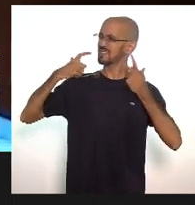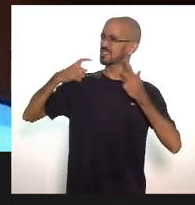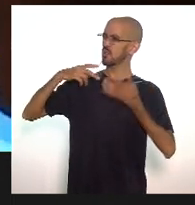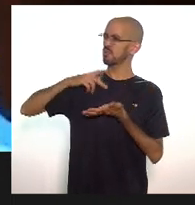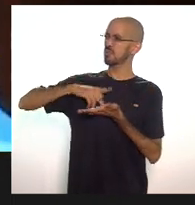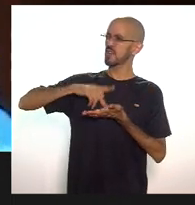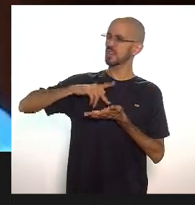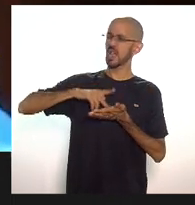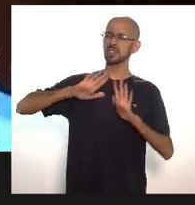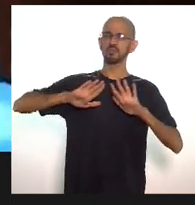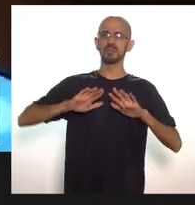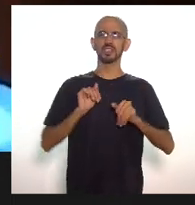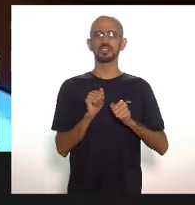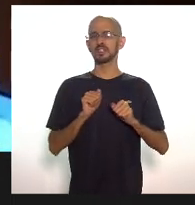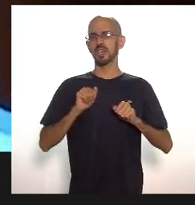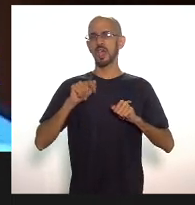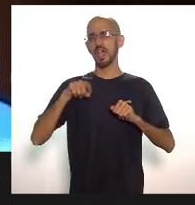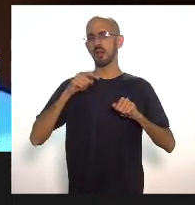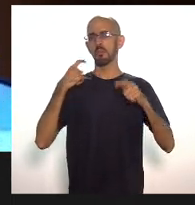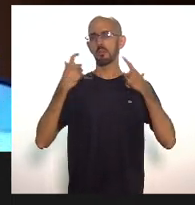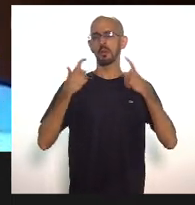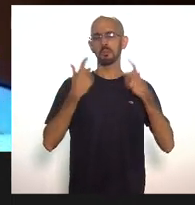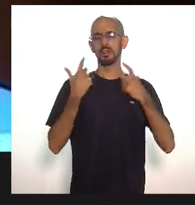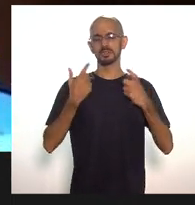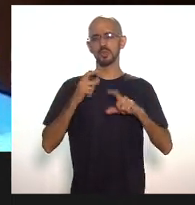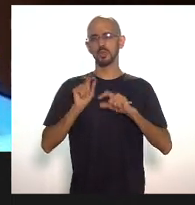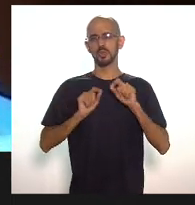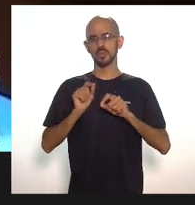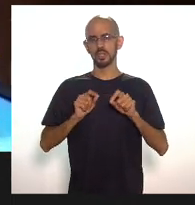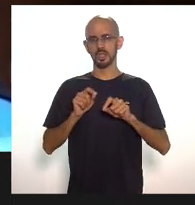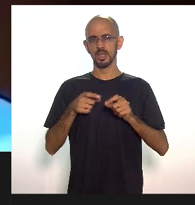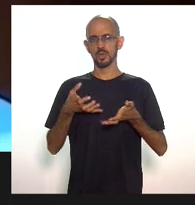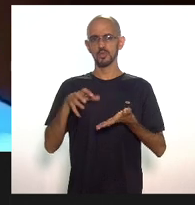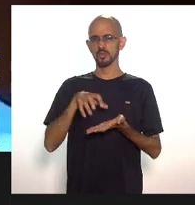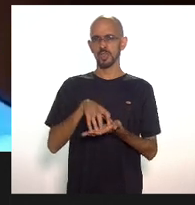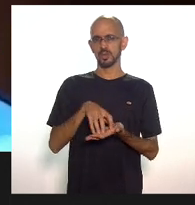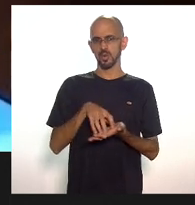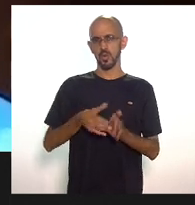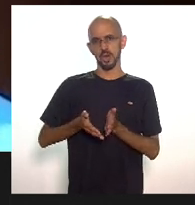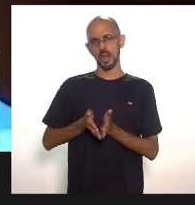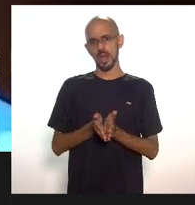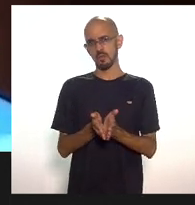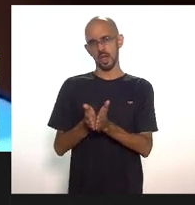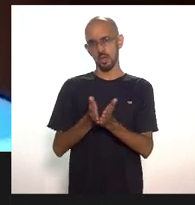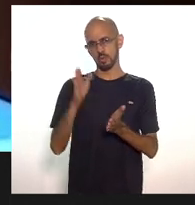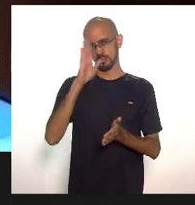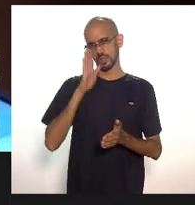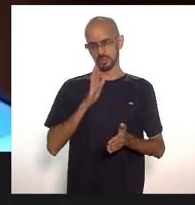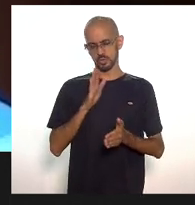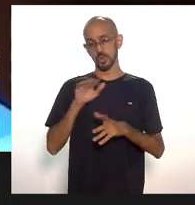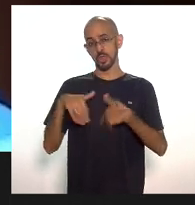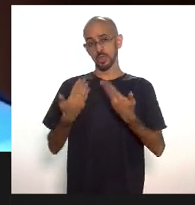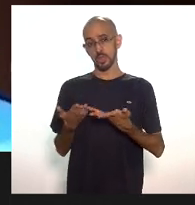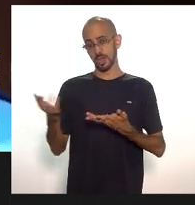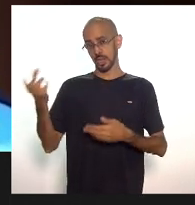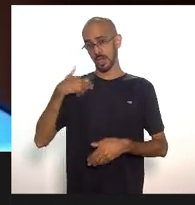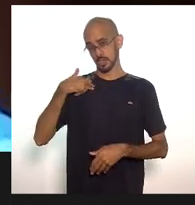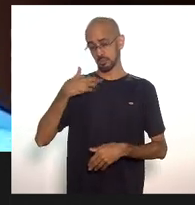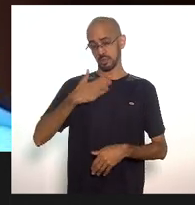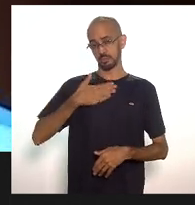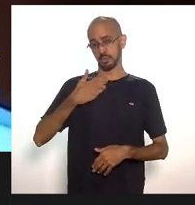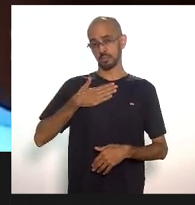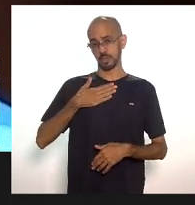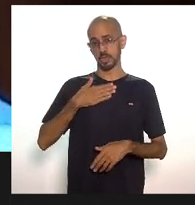política plena, como já foi, mas uma preocupação, né, com o setor naval brasileiro. Ele então me respondeu, eu fiz essa pergunta para